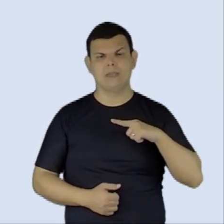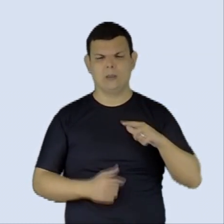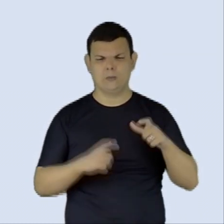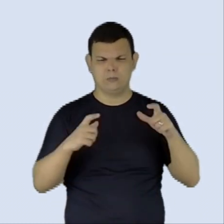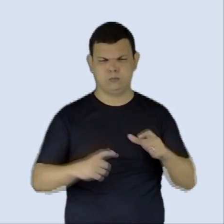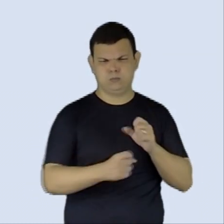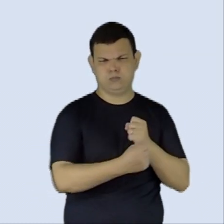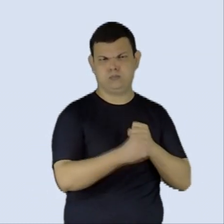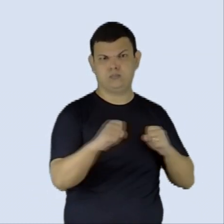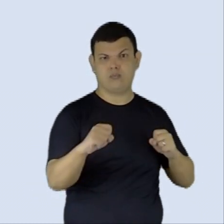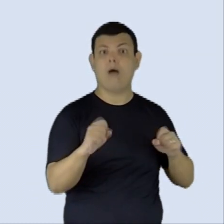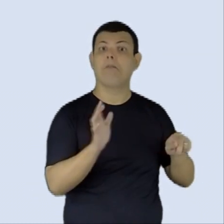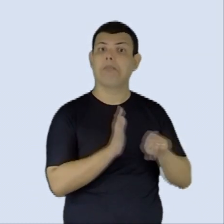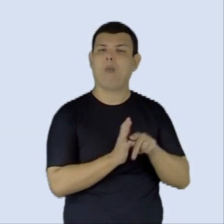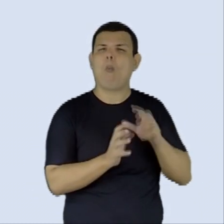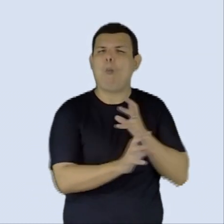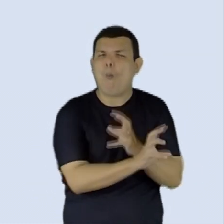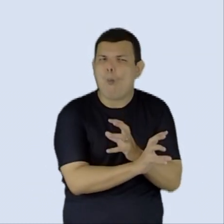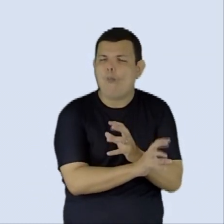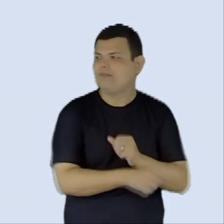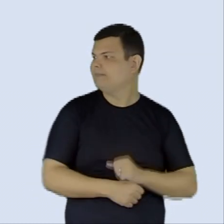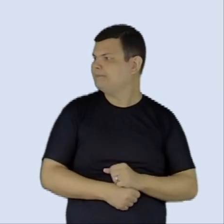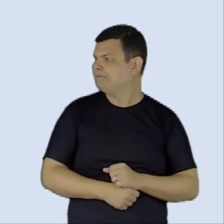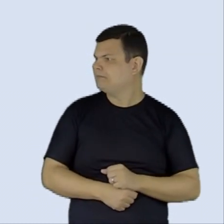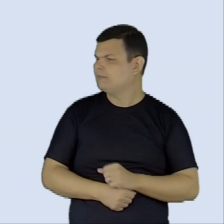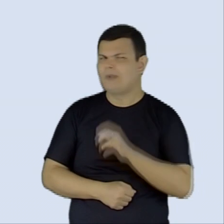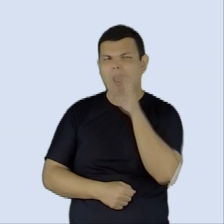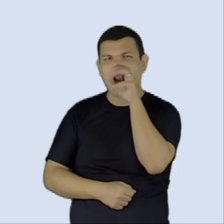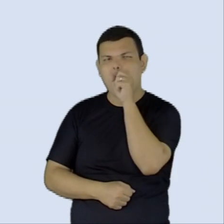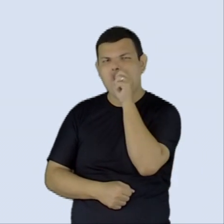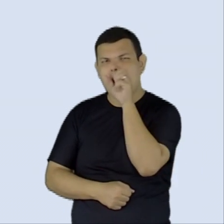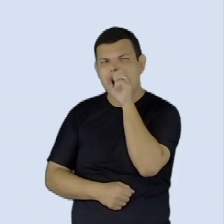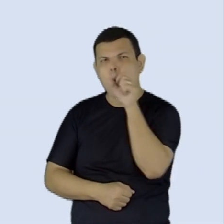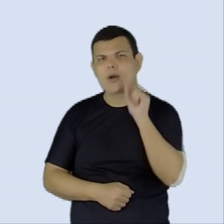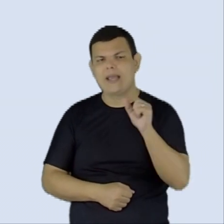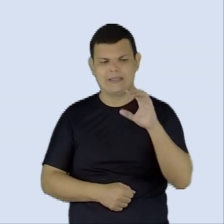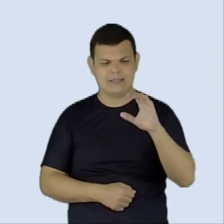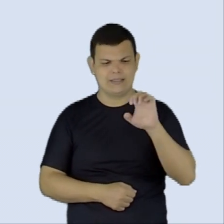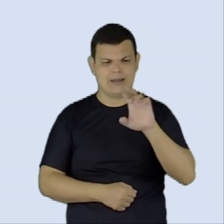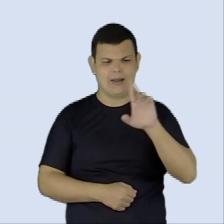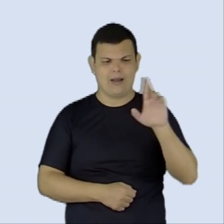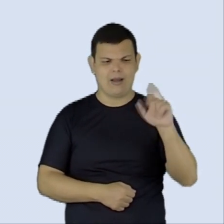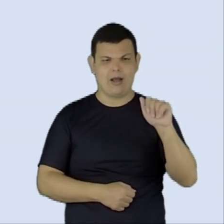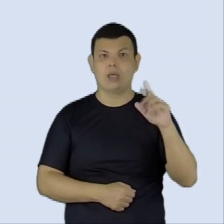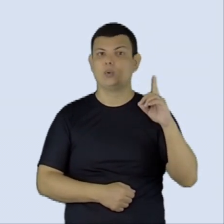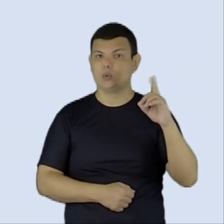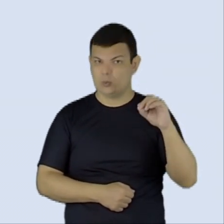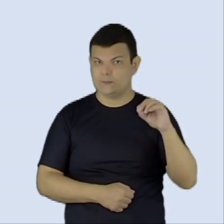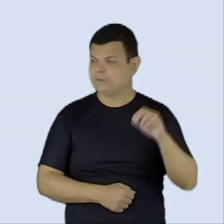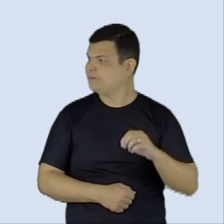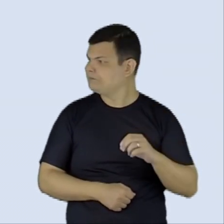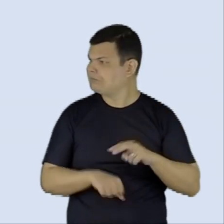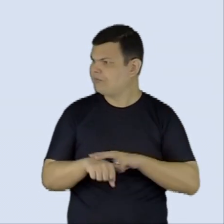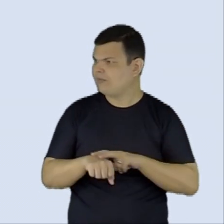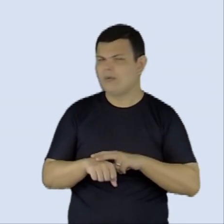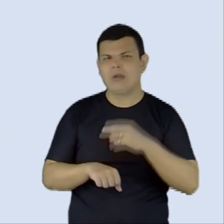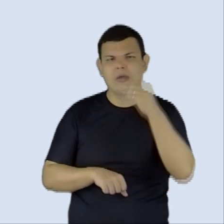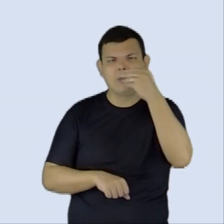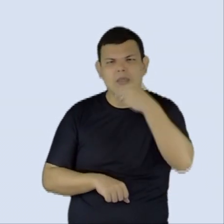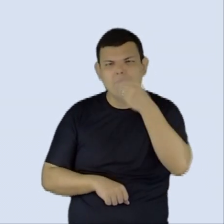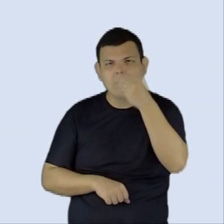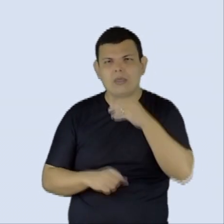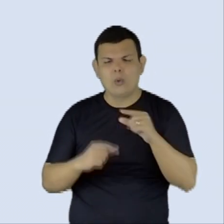abrange essa seca. Em laranja, nós temos o Cerrado. E em verde aqui, ó, já